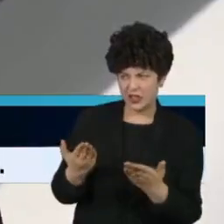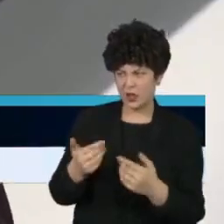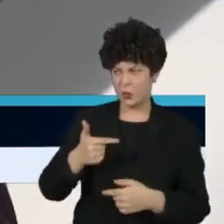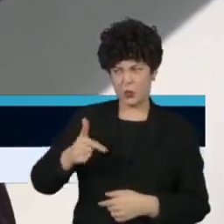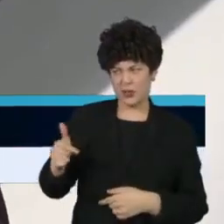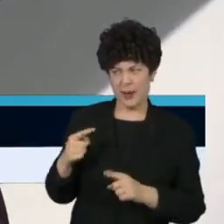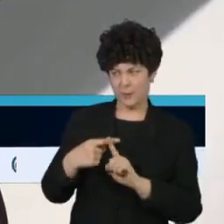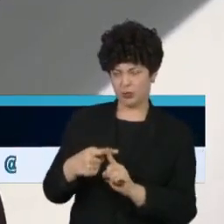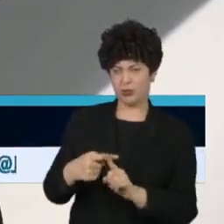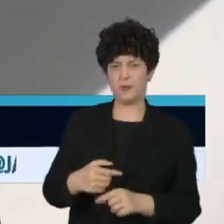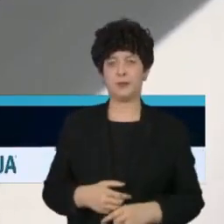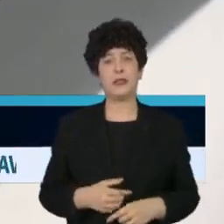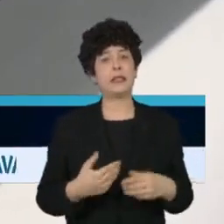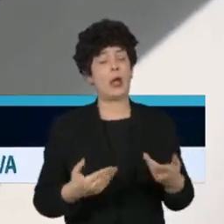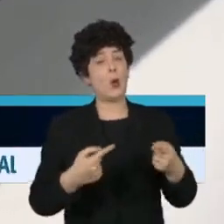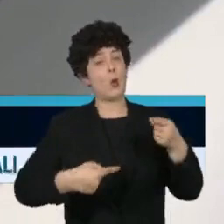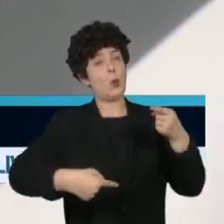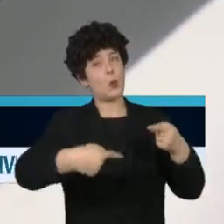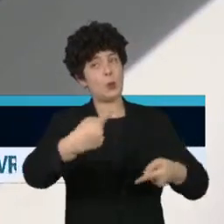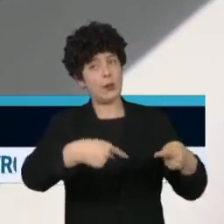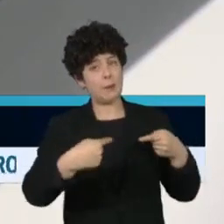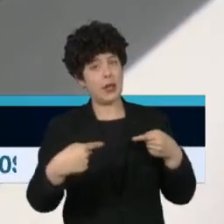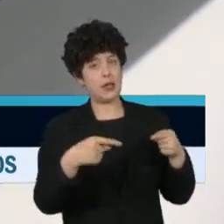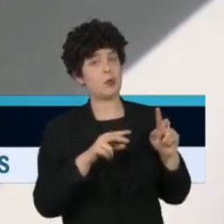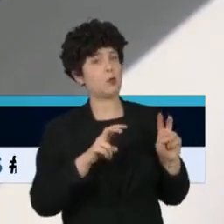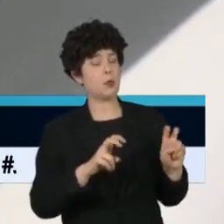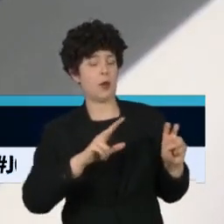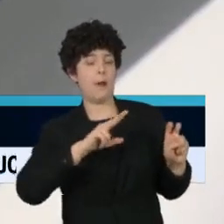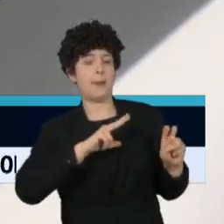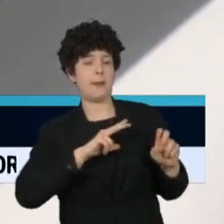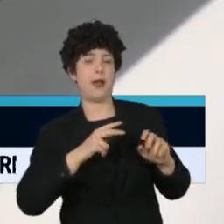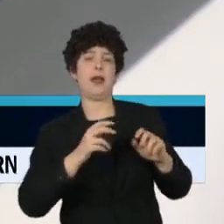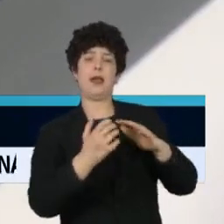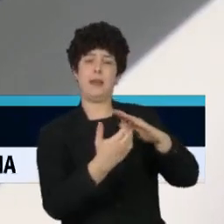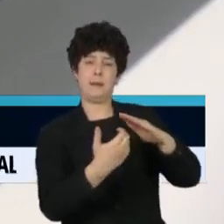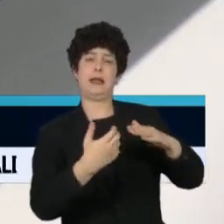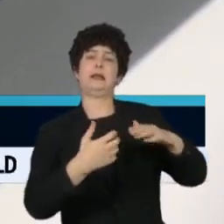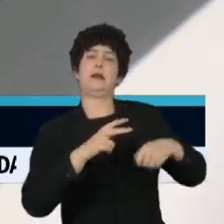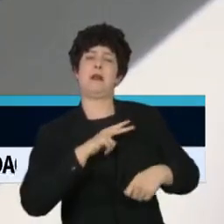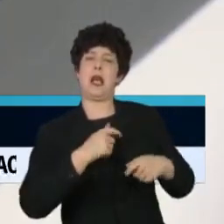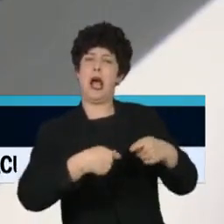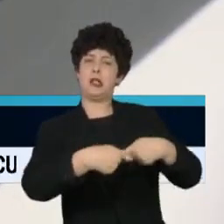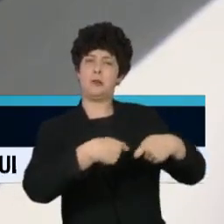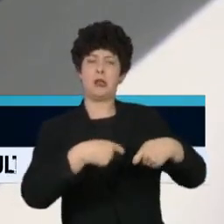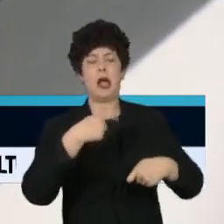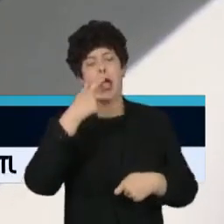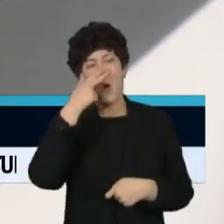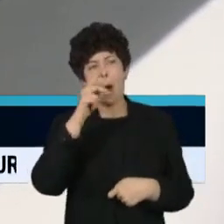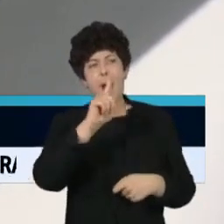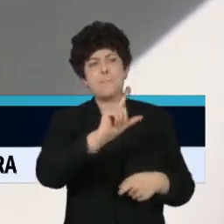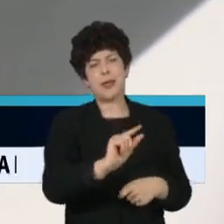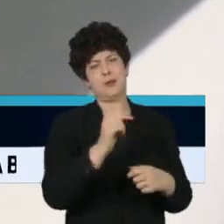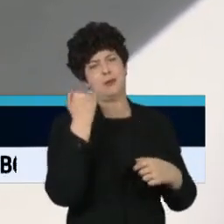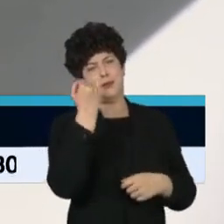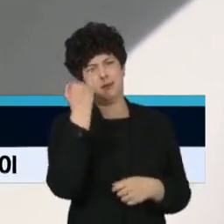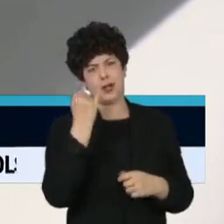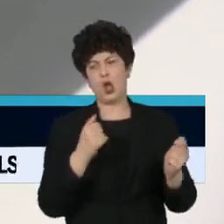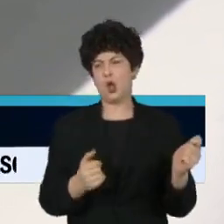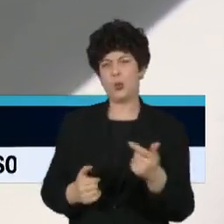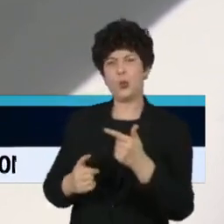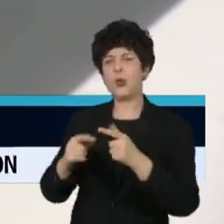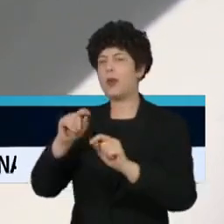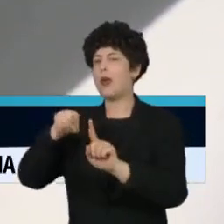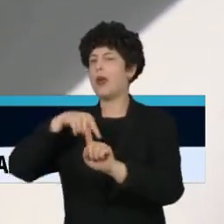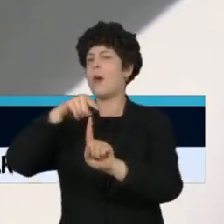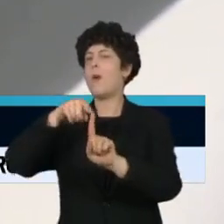então a o debate sobre a privatização é eu acho que ele é menos importante do que entender a